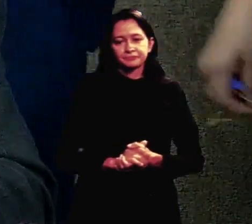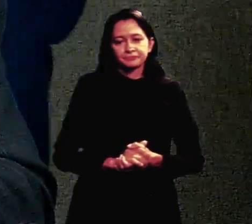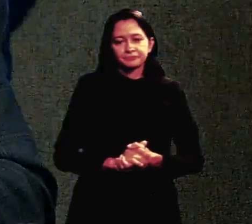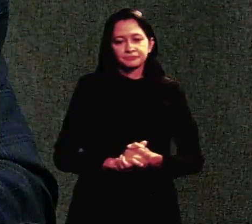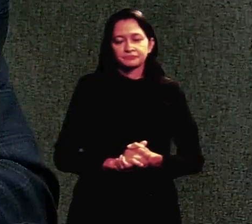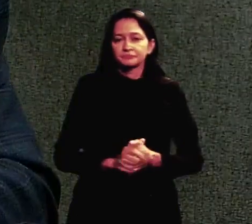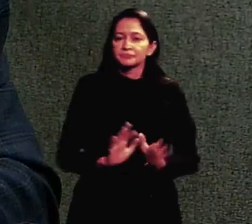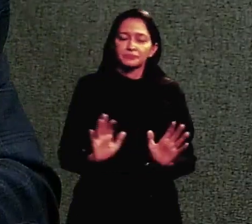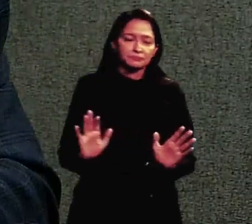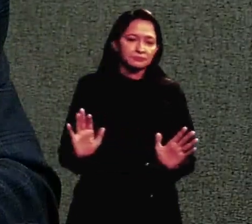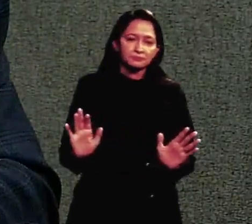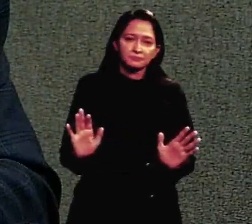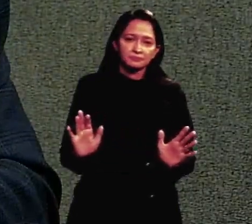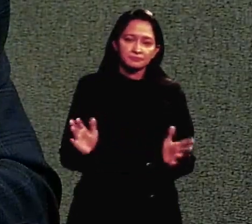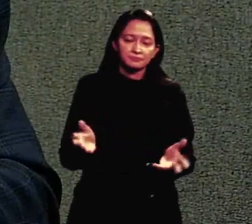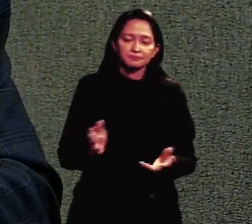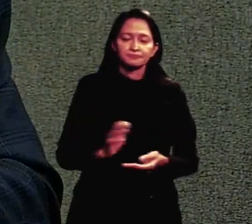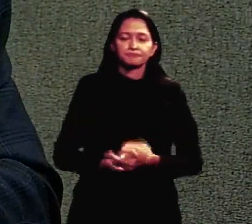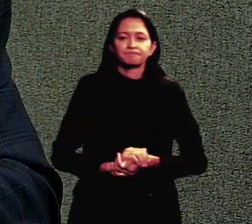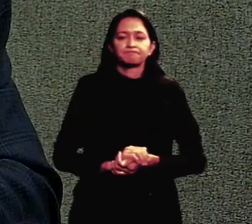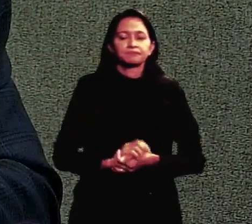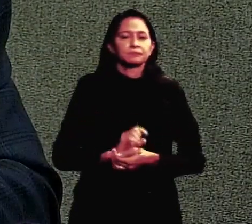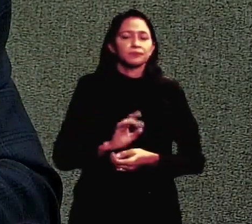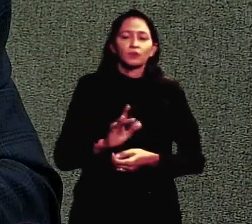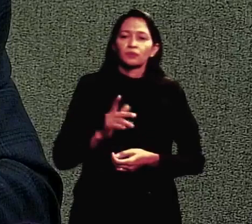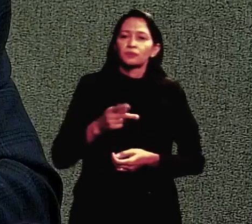na nossa comissão. Então,